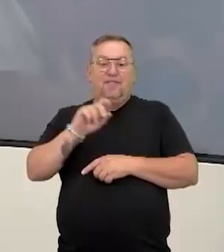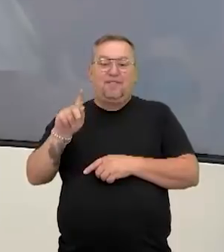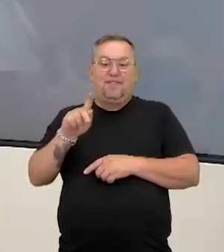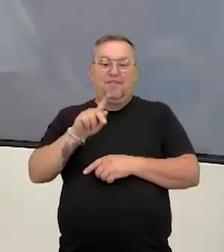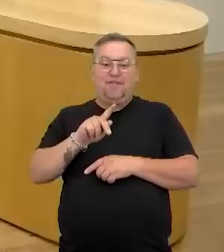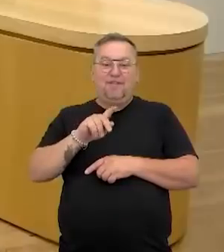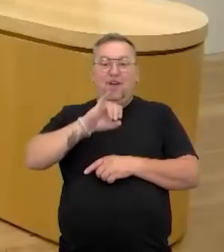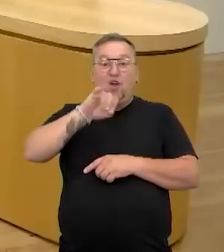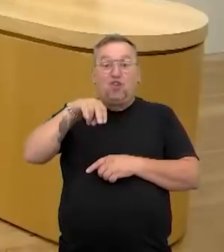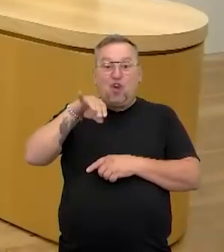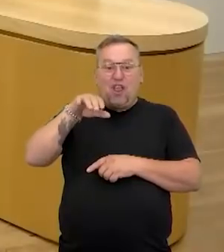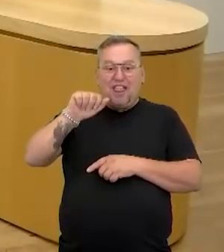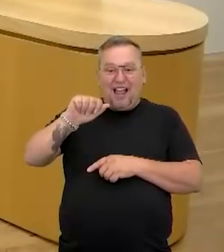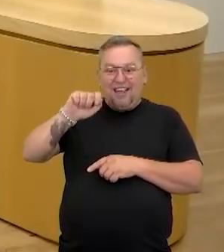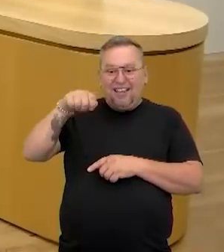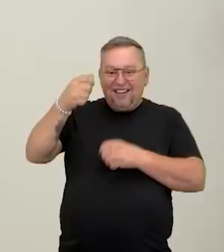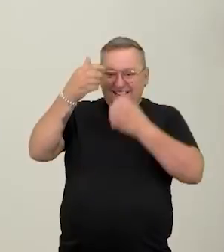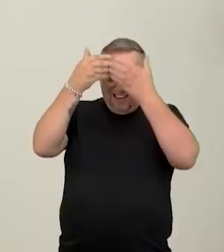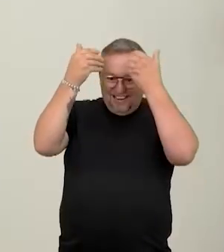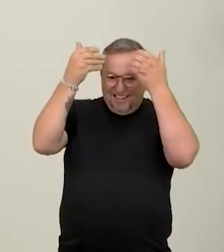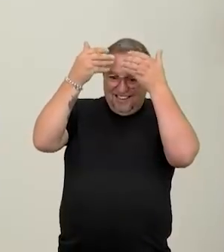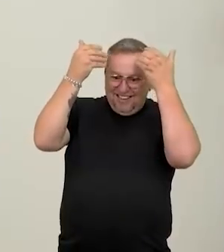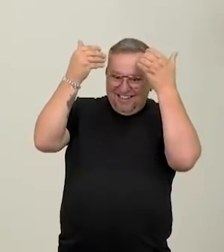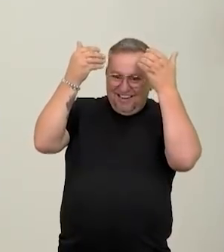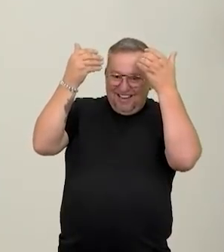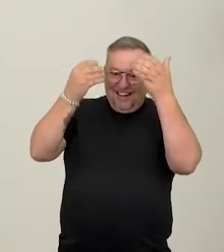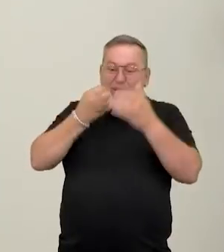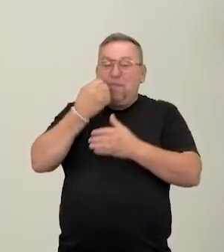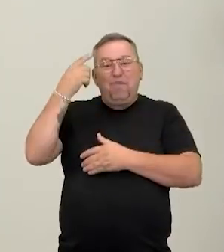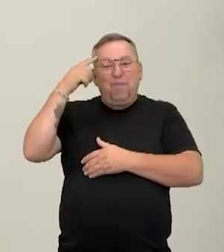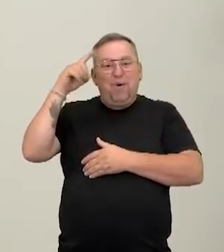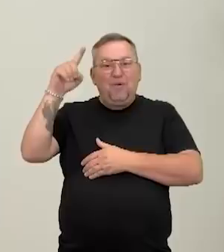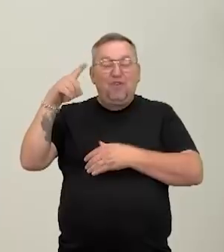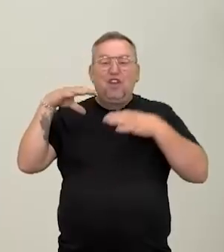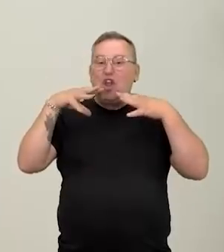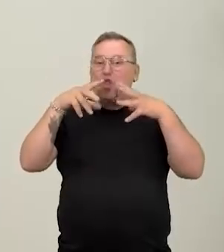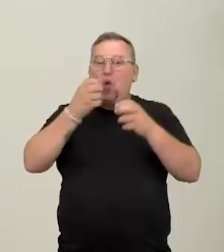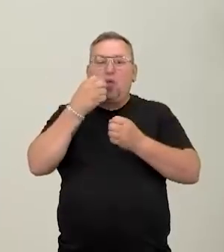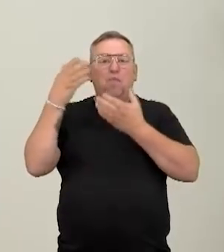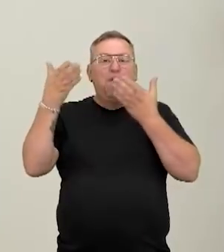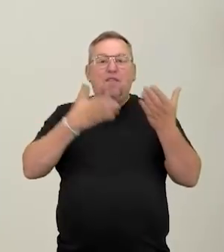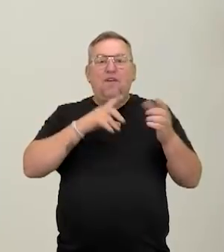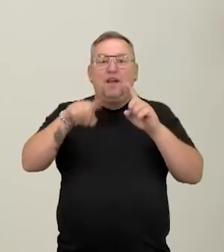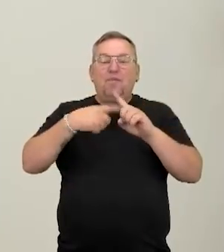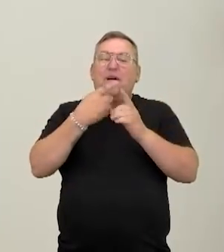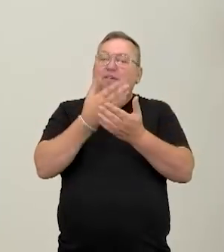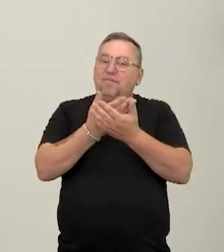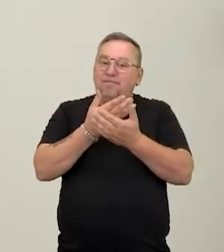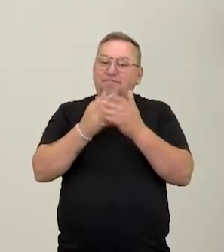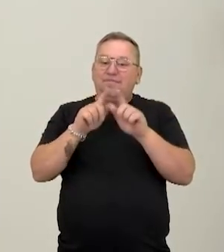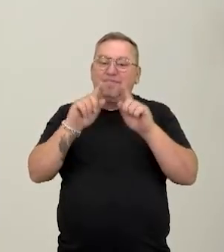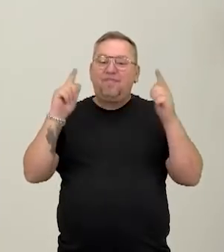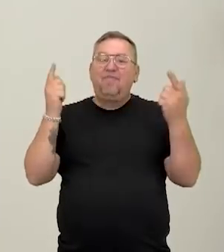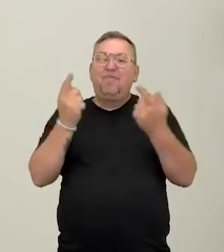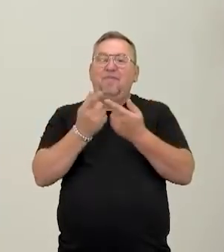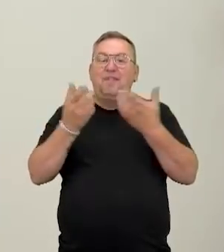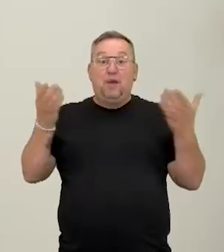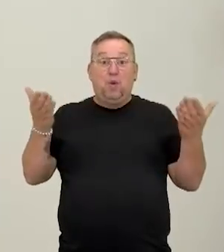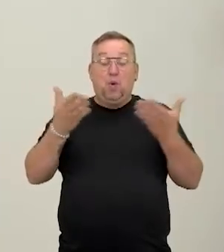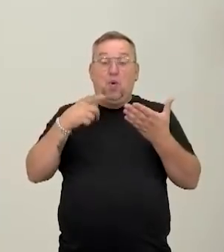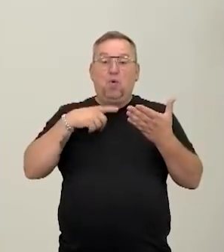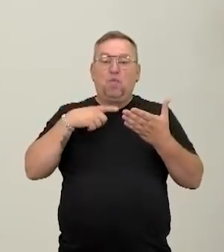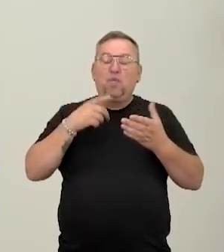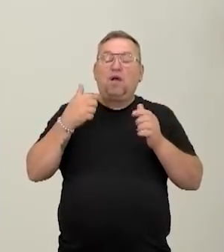professor Jonas. Bom dia, bom dia, bom dia. Sejam todos bem-vindos para mais uma aula de geografia. Hoje estou aqui